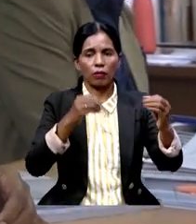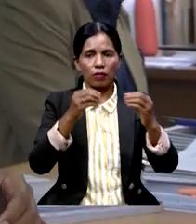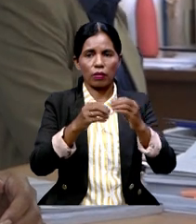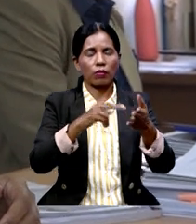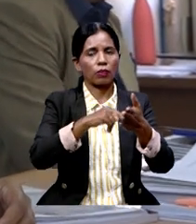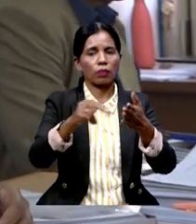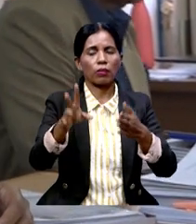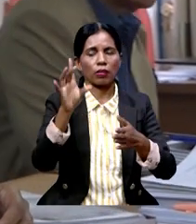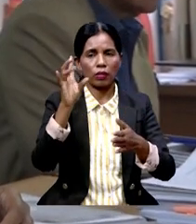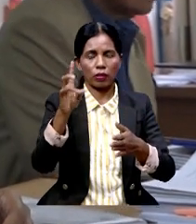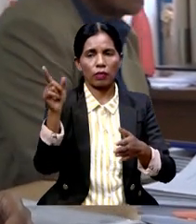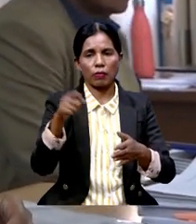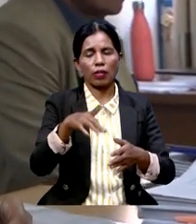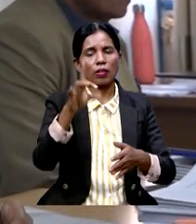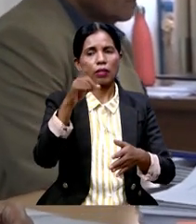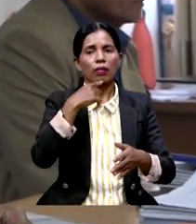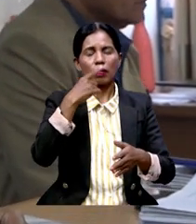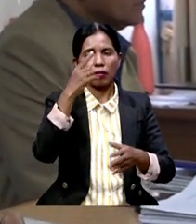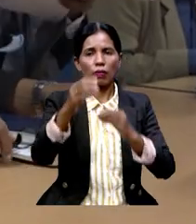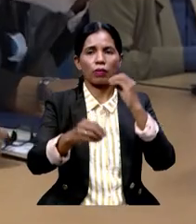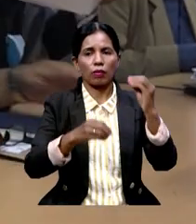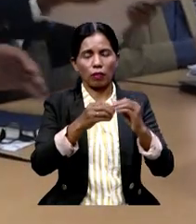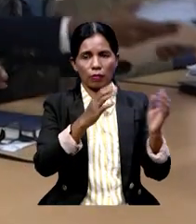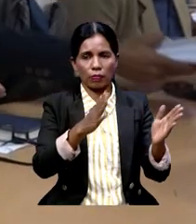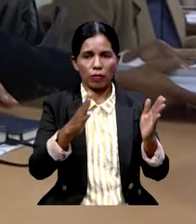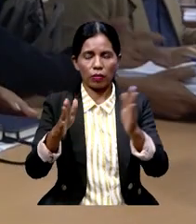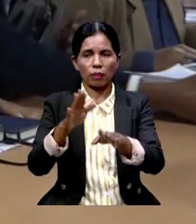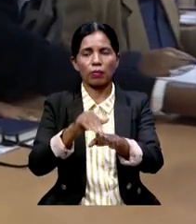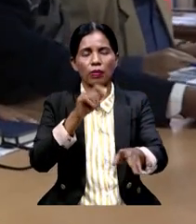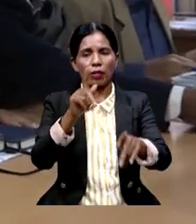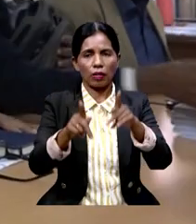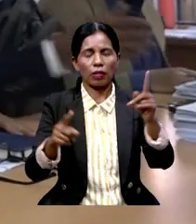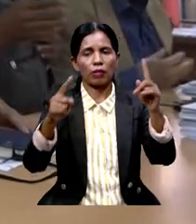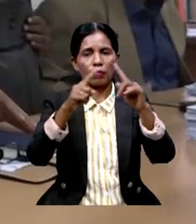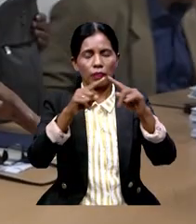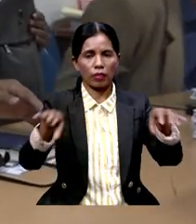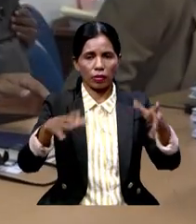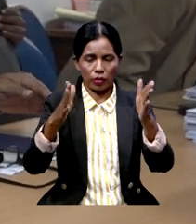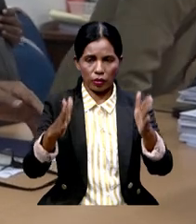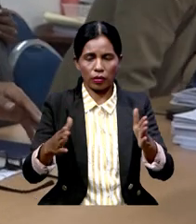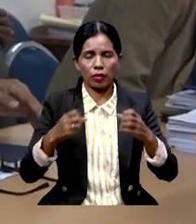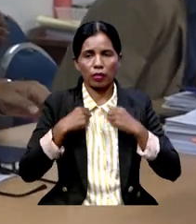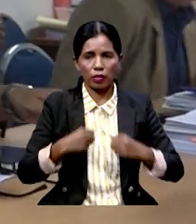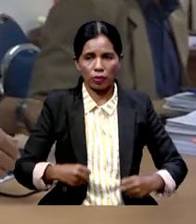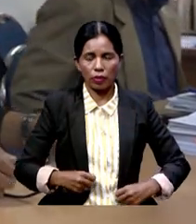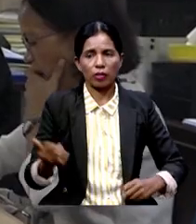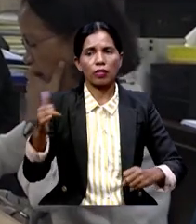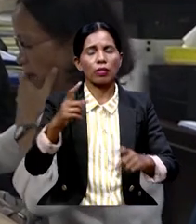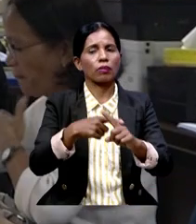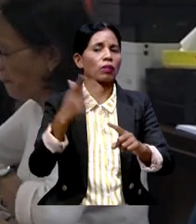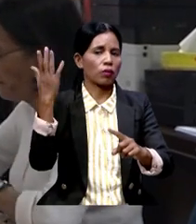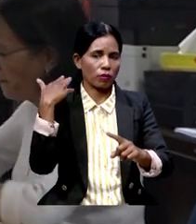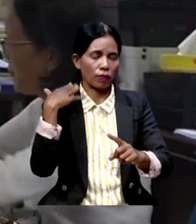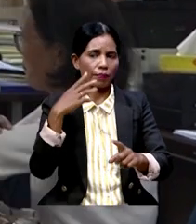número 8/NEN, reclamação com o processo de recrutamento para profissional Saúde Sira e a Fulancotok, nebe